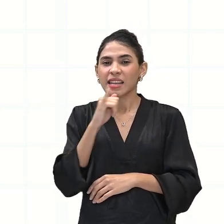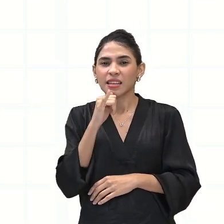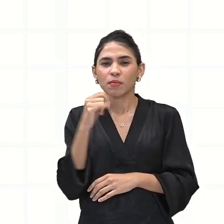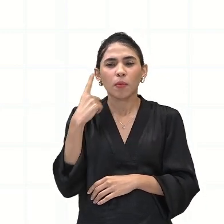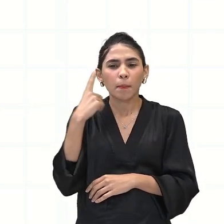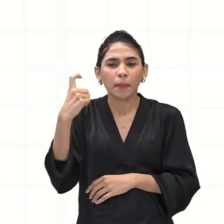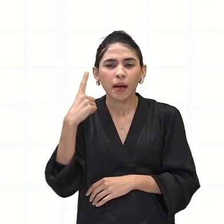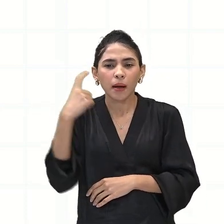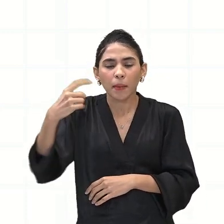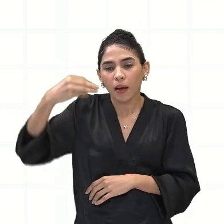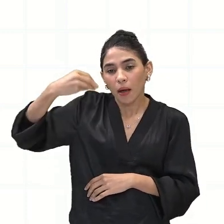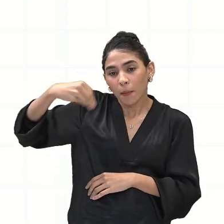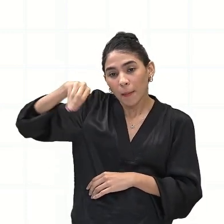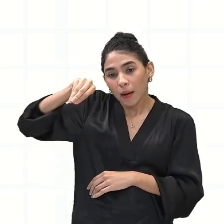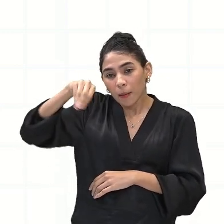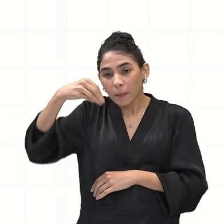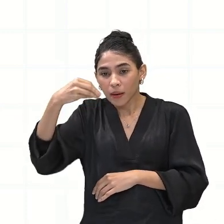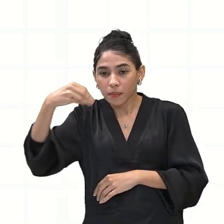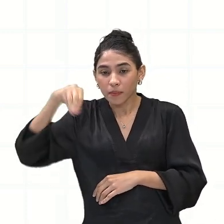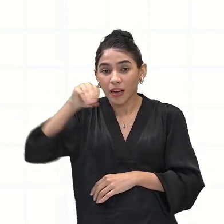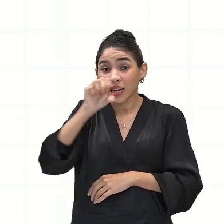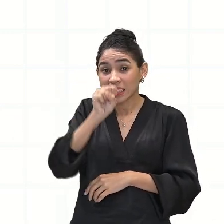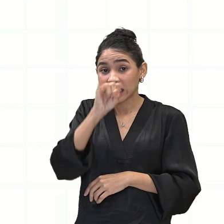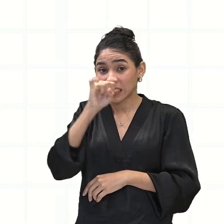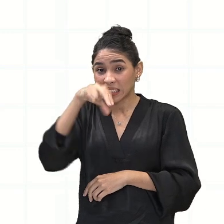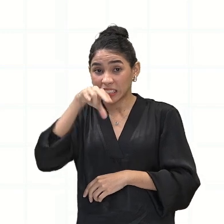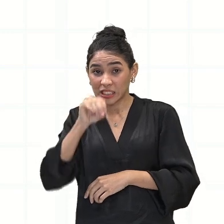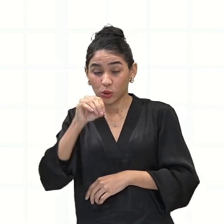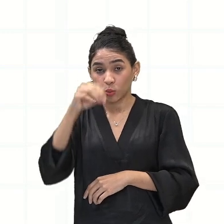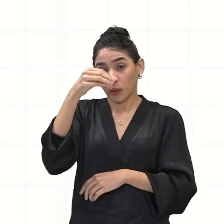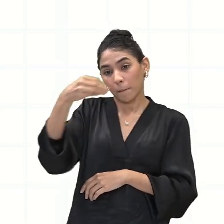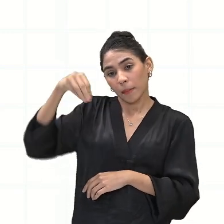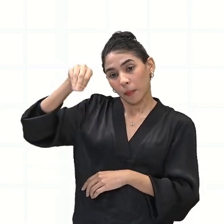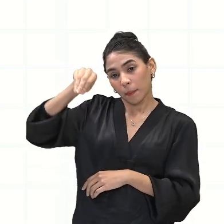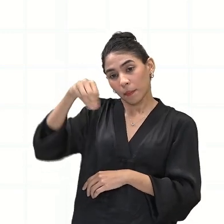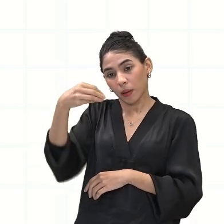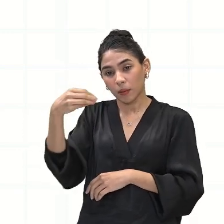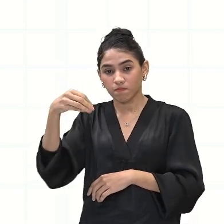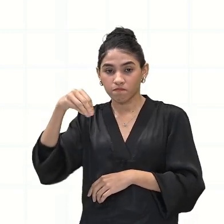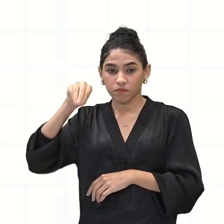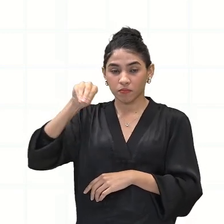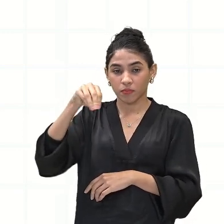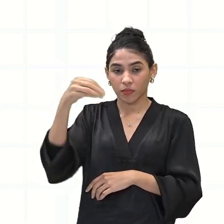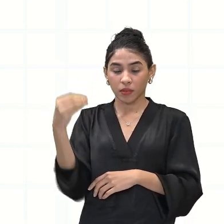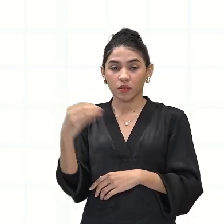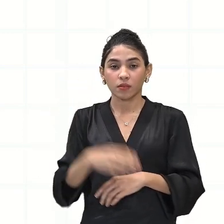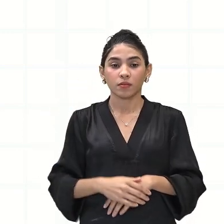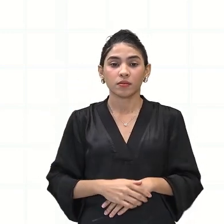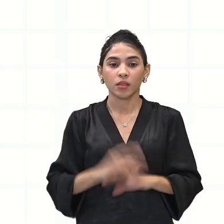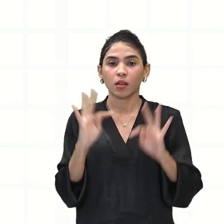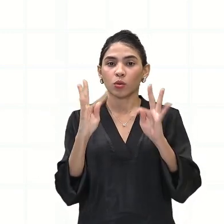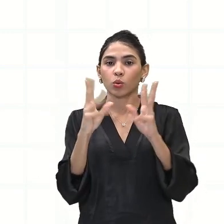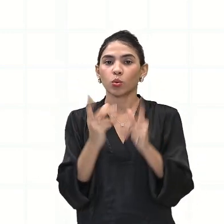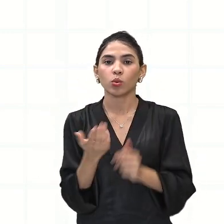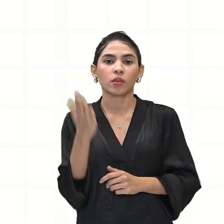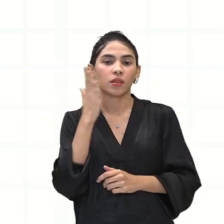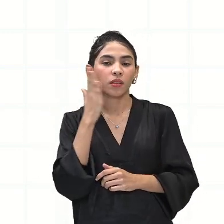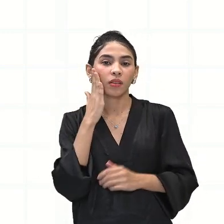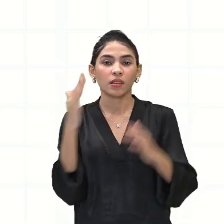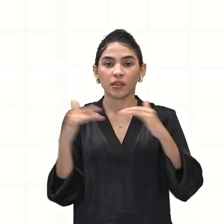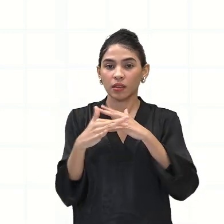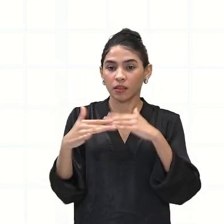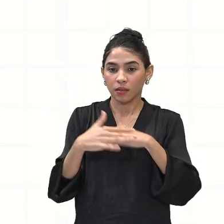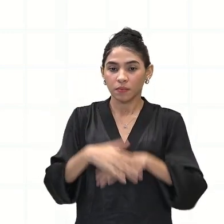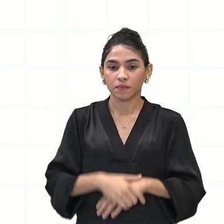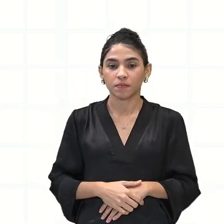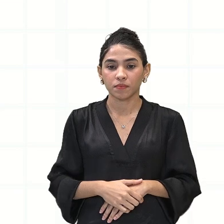do sino. Isso aqui eu vou chamar de onomatopeia. Toda a cidade ficou sabendo. Da Henriqueta